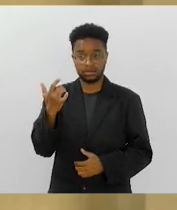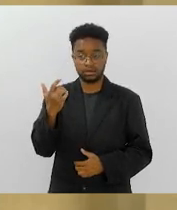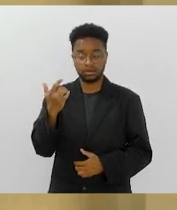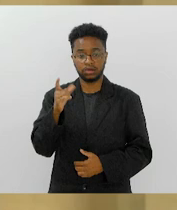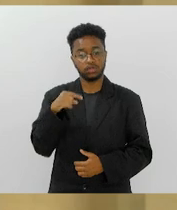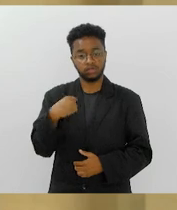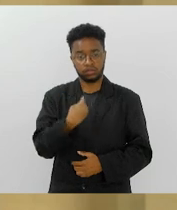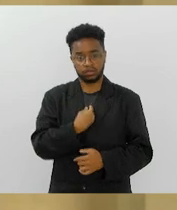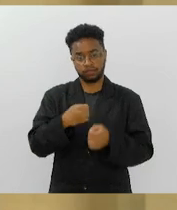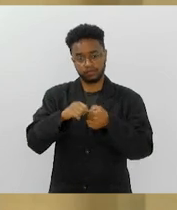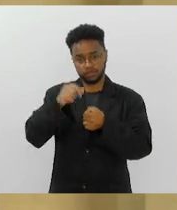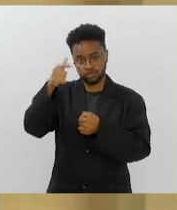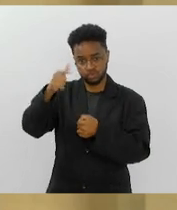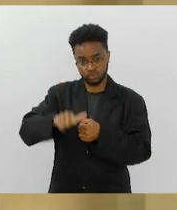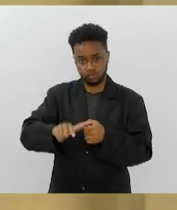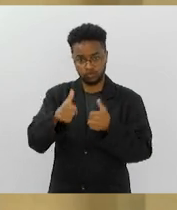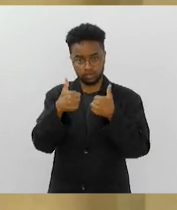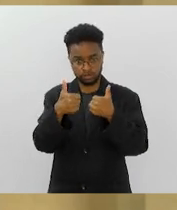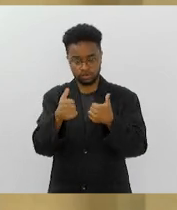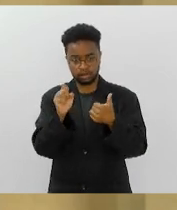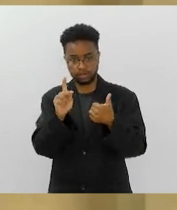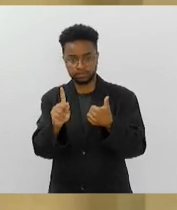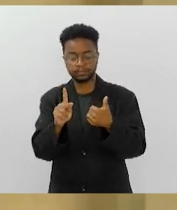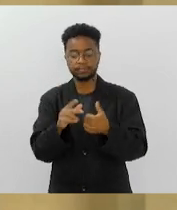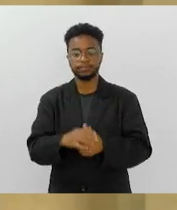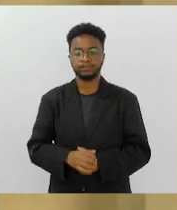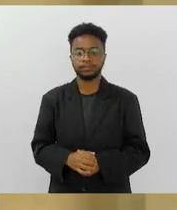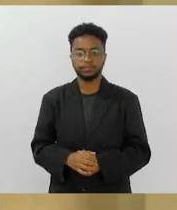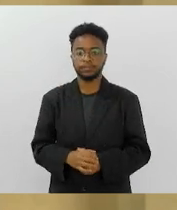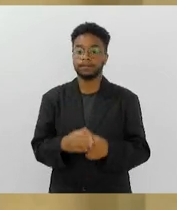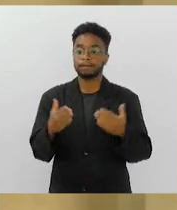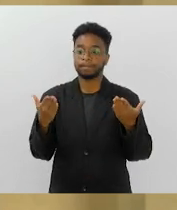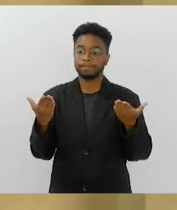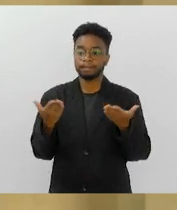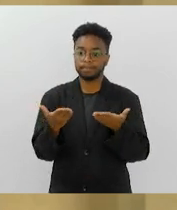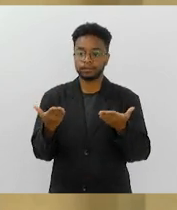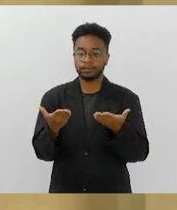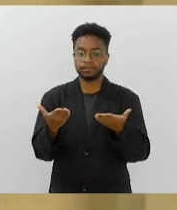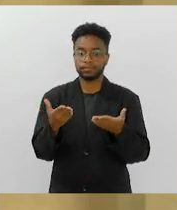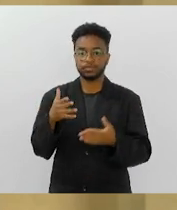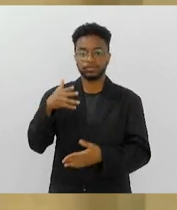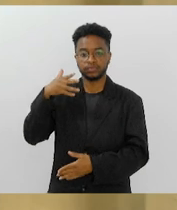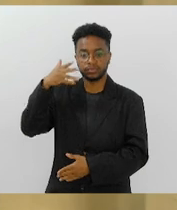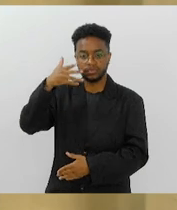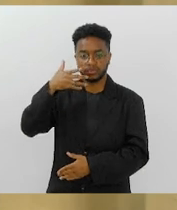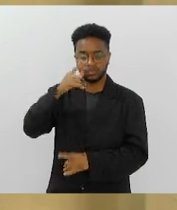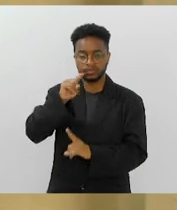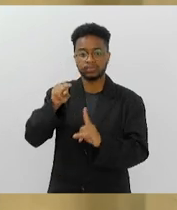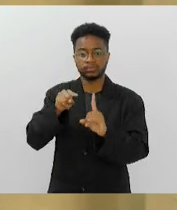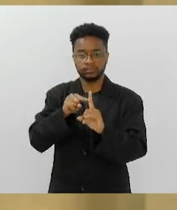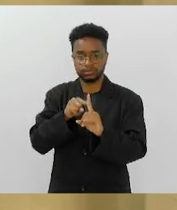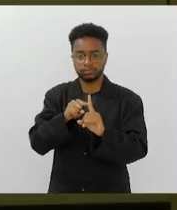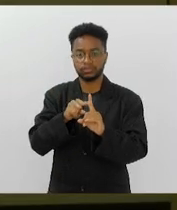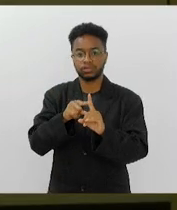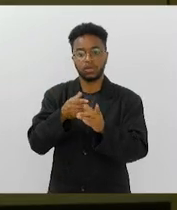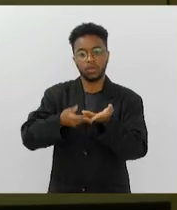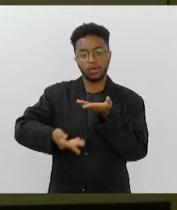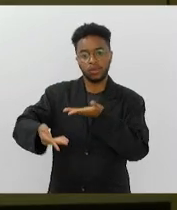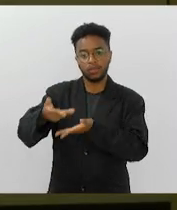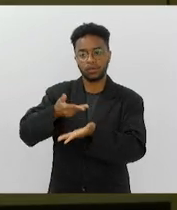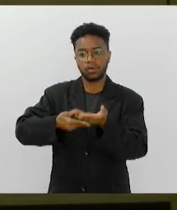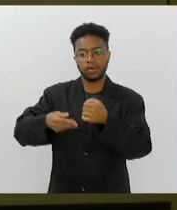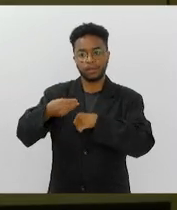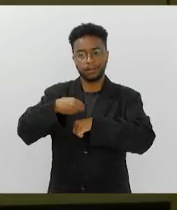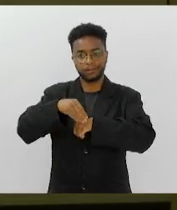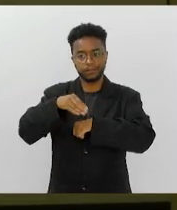por gentileza, tá, gente? O objetivo desse painel, então, é compartilhar práticas inovadoras e bem-sucedidas em educação por